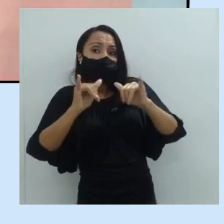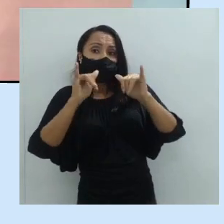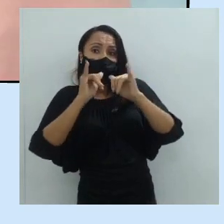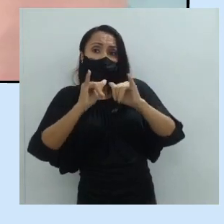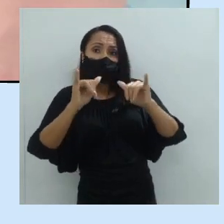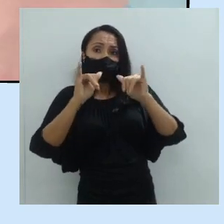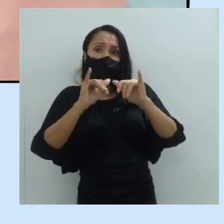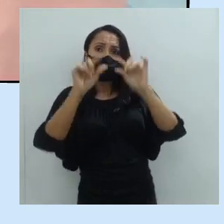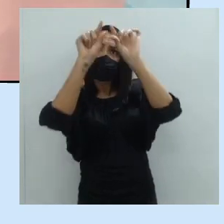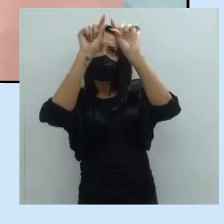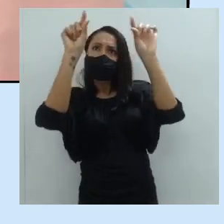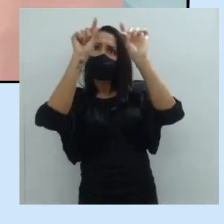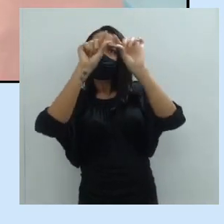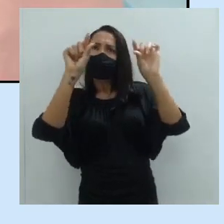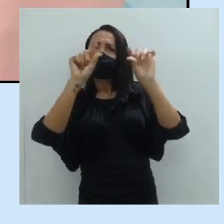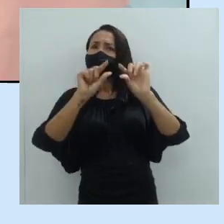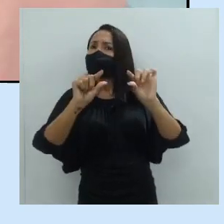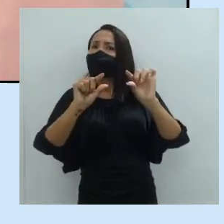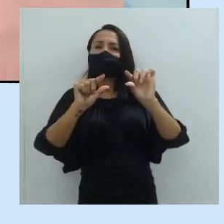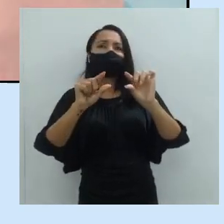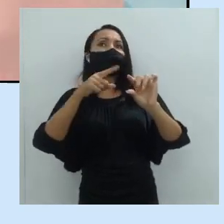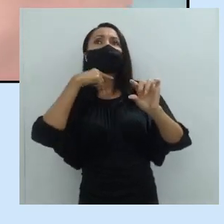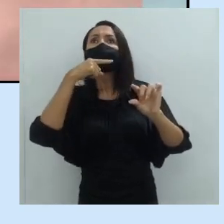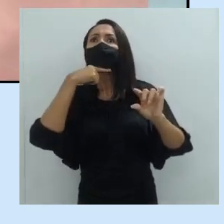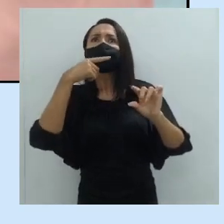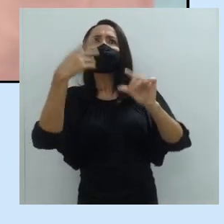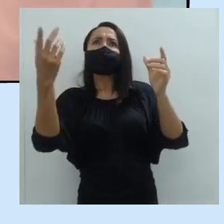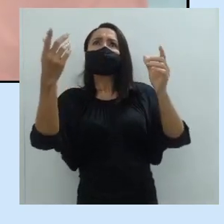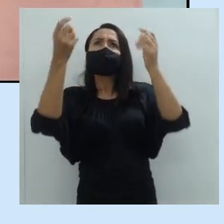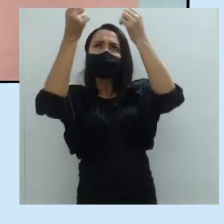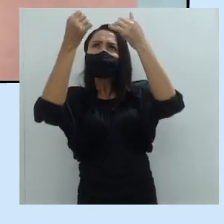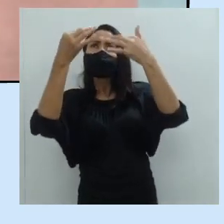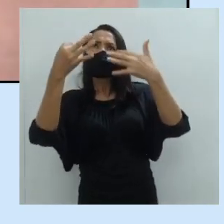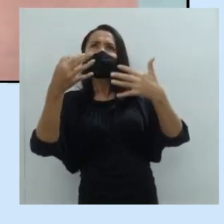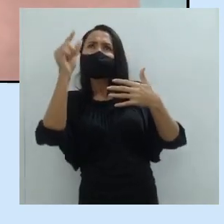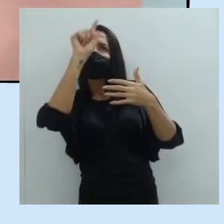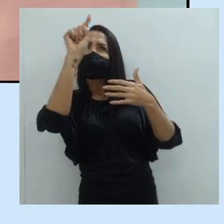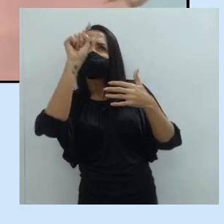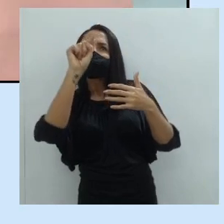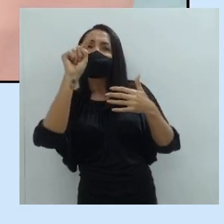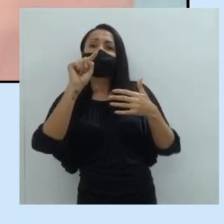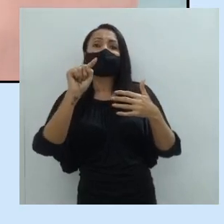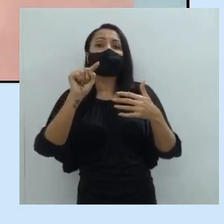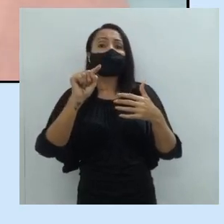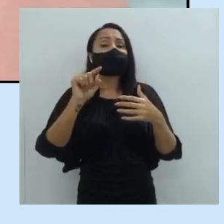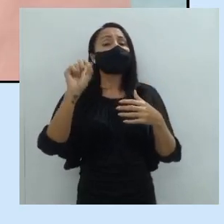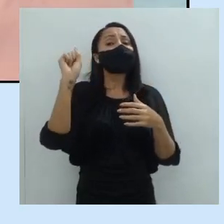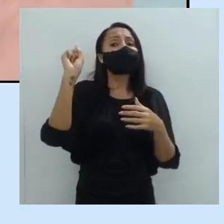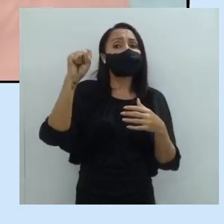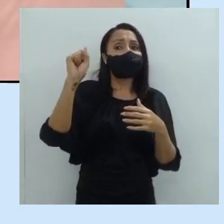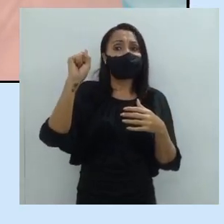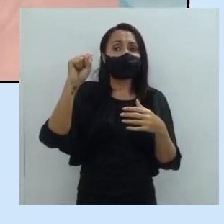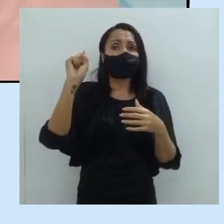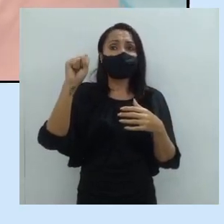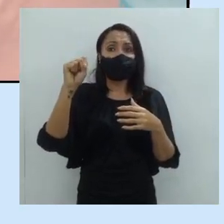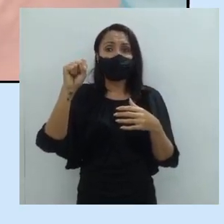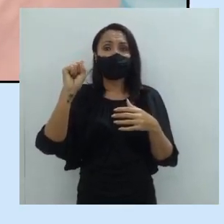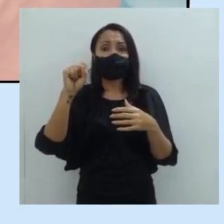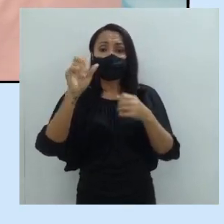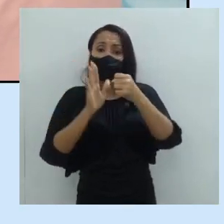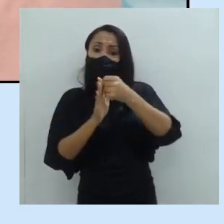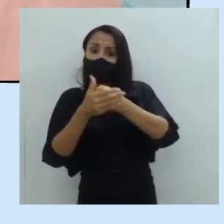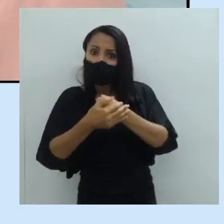não estão na superfície, ou seja, naquilo que é dito do texto, e sim do não